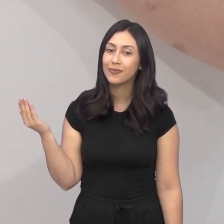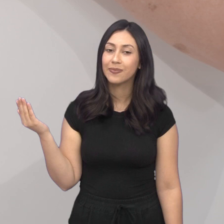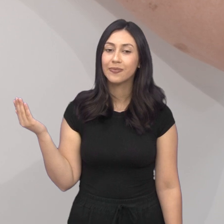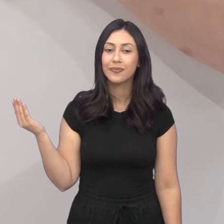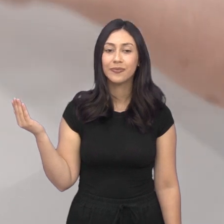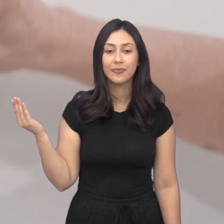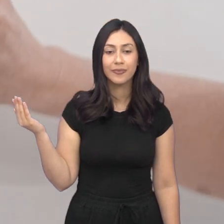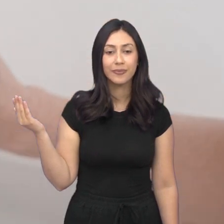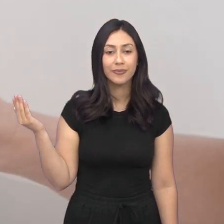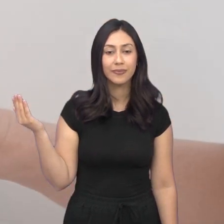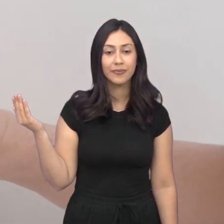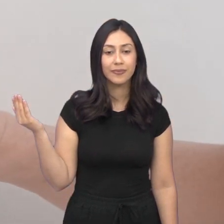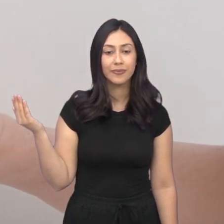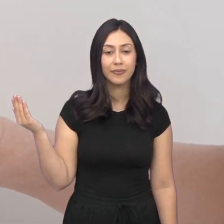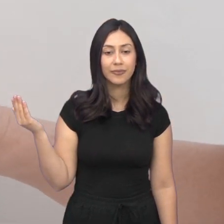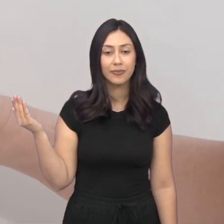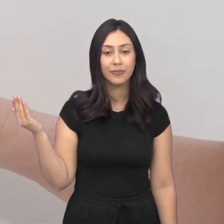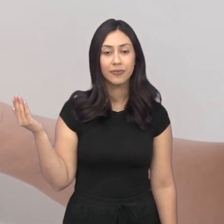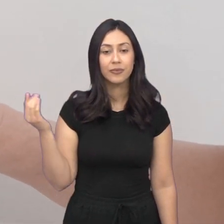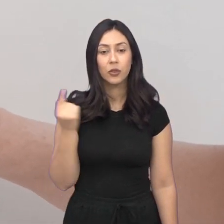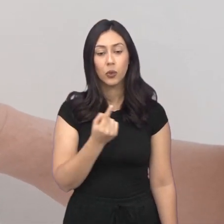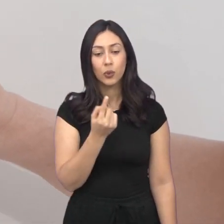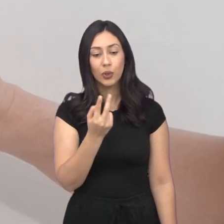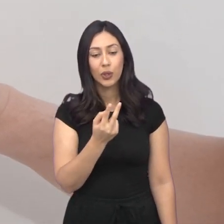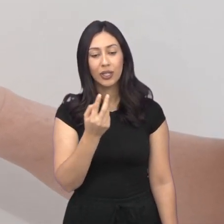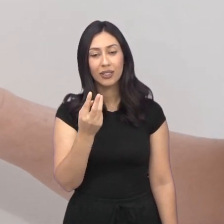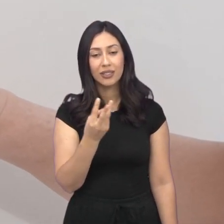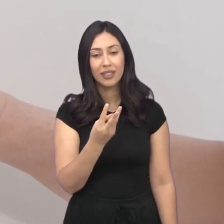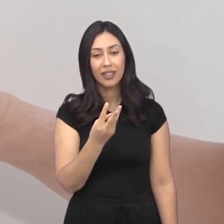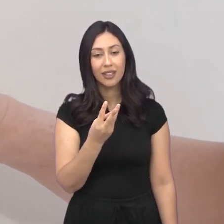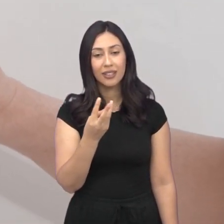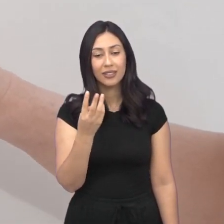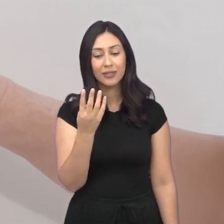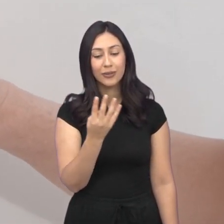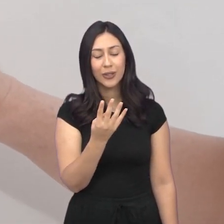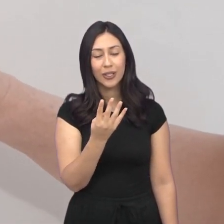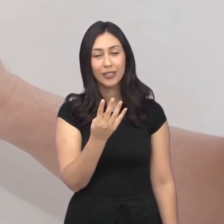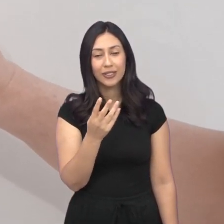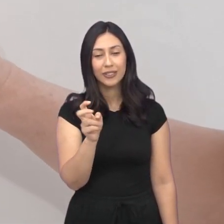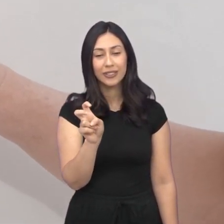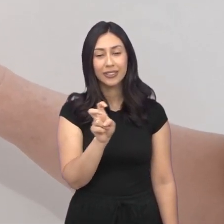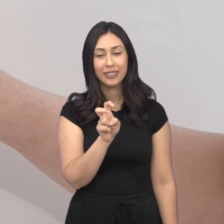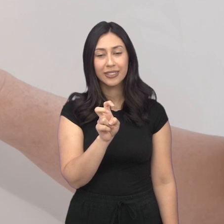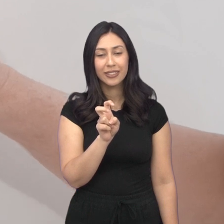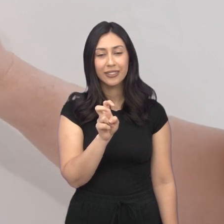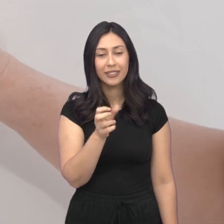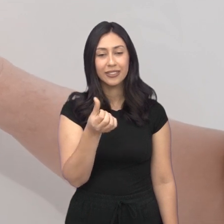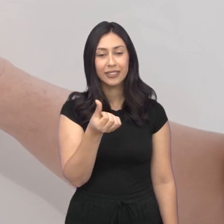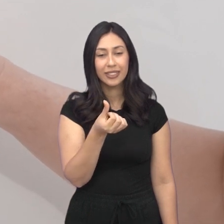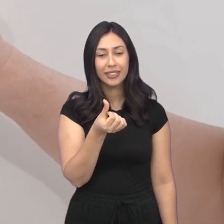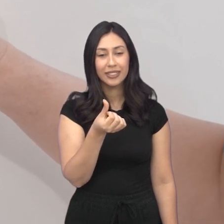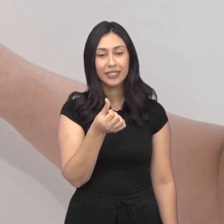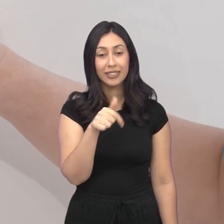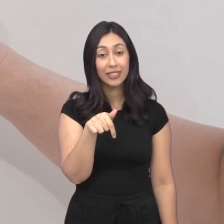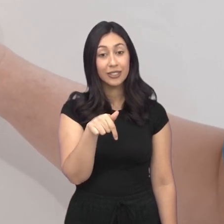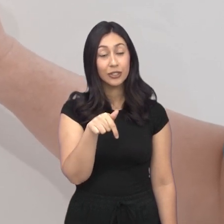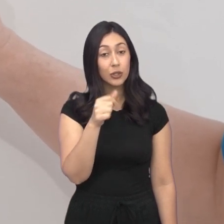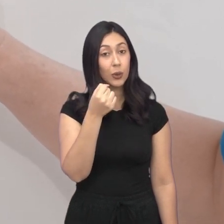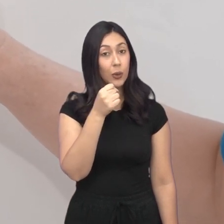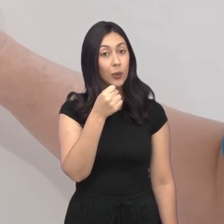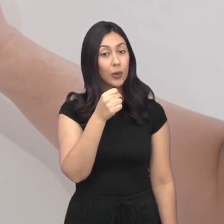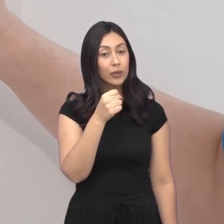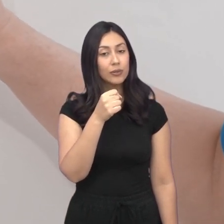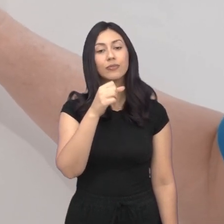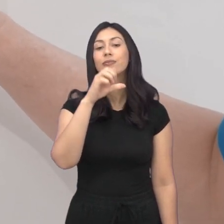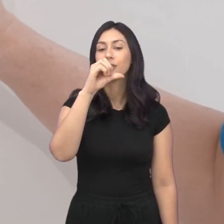e y vai ser 9. Vamos ver. 1, 2, 3, 4, 5, 6,